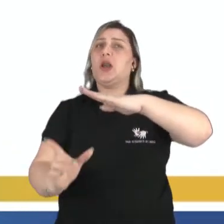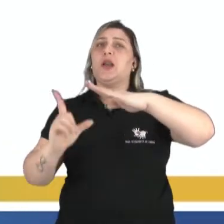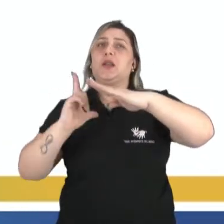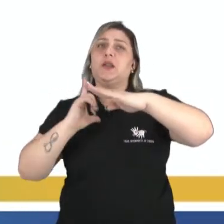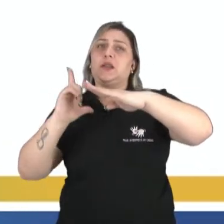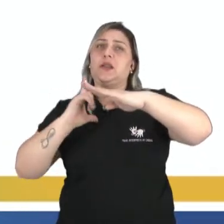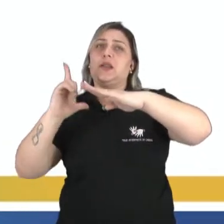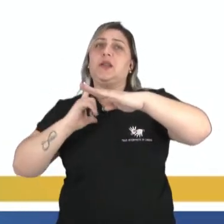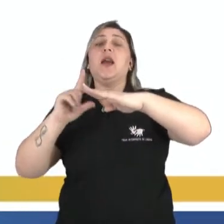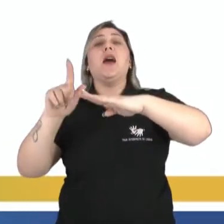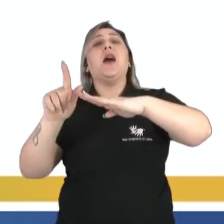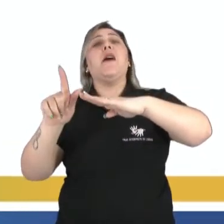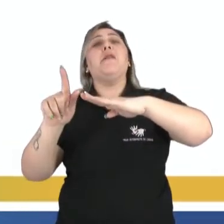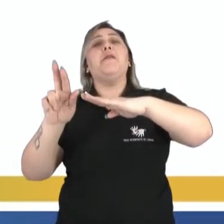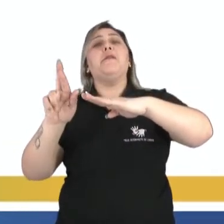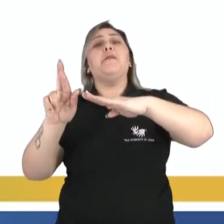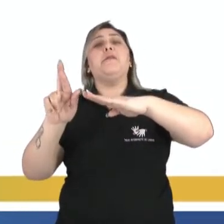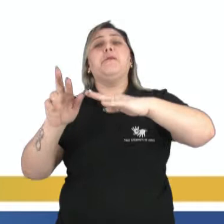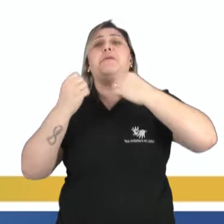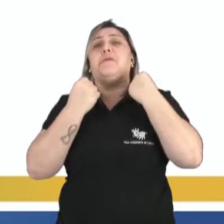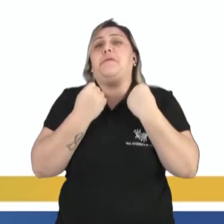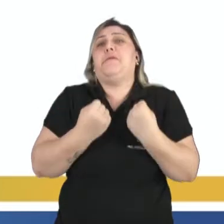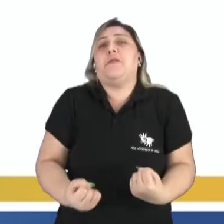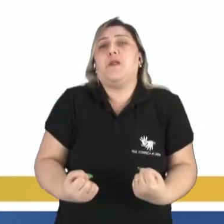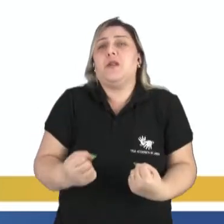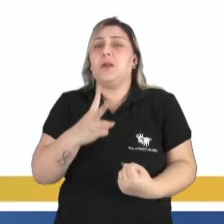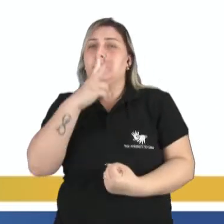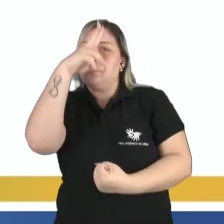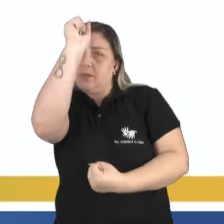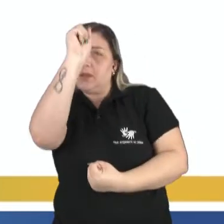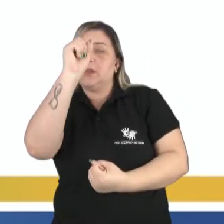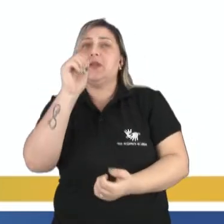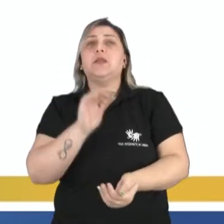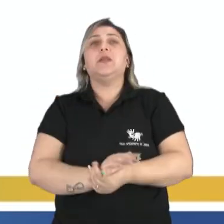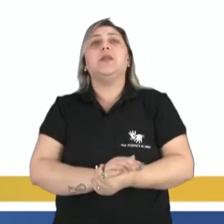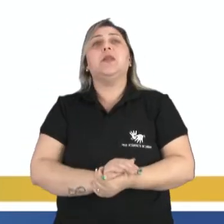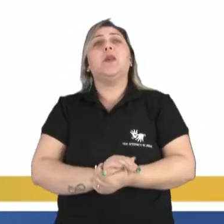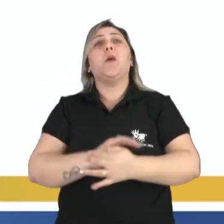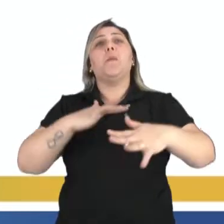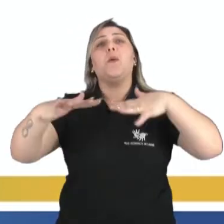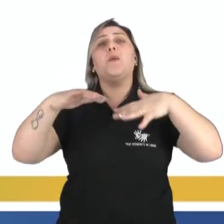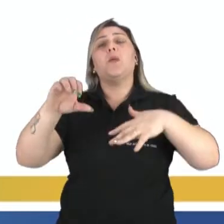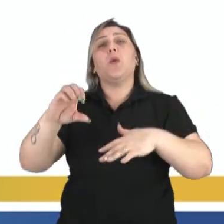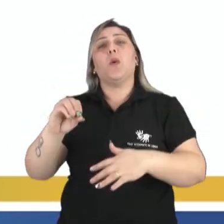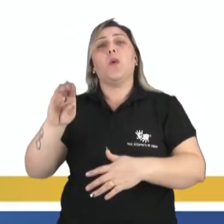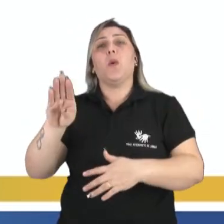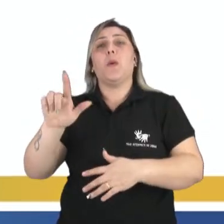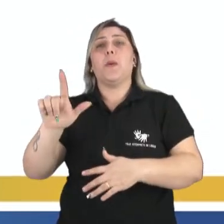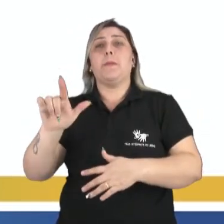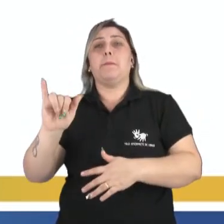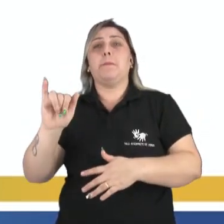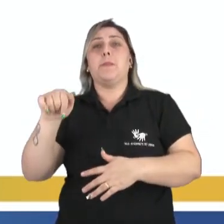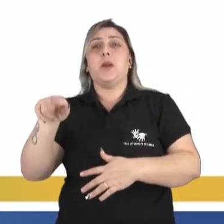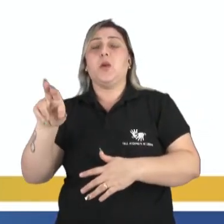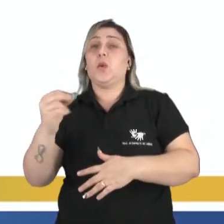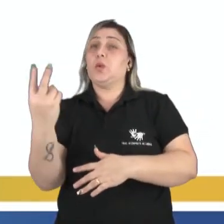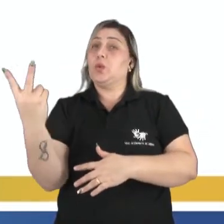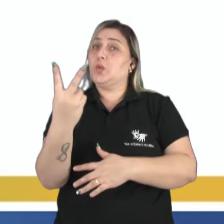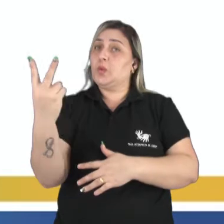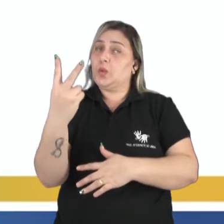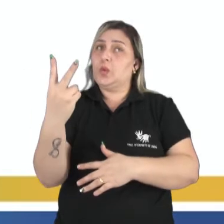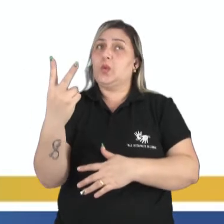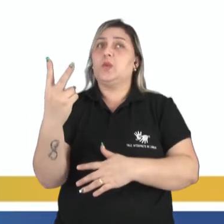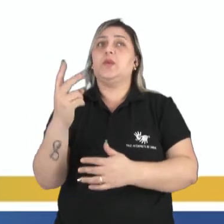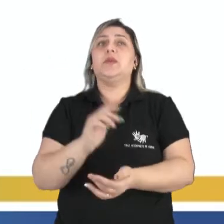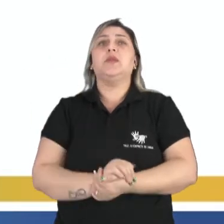que age a gravidade, né? A força-peso. Então, você vai ter um movimento oblíquo, portanto, em duas dimensões. Então aqui, pessoal,